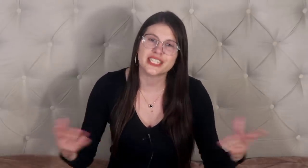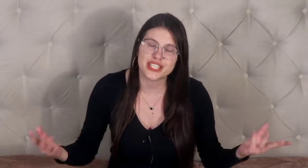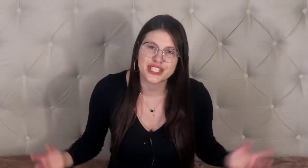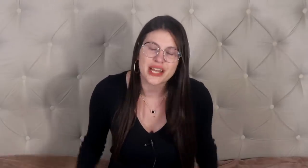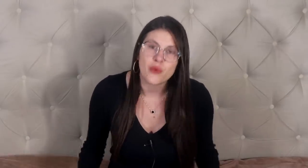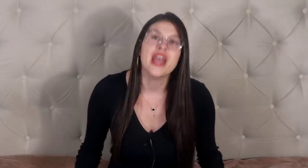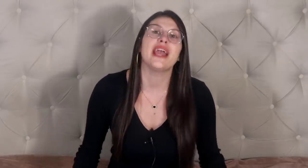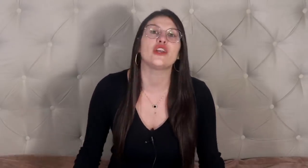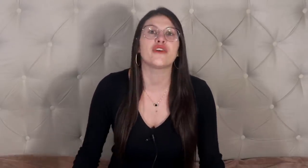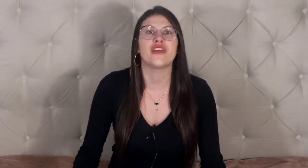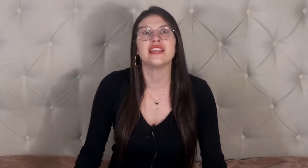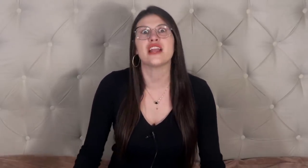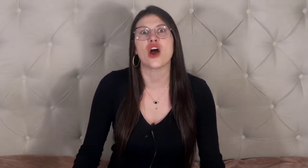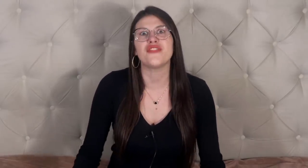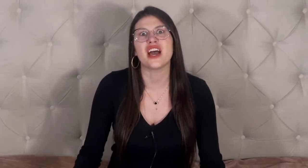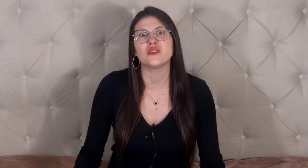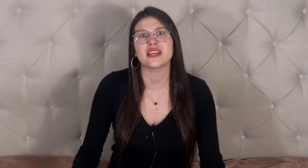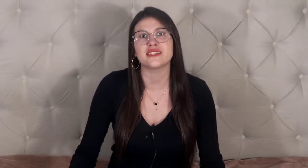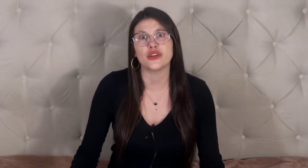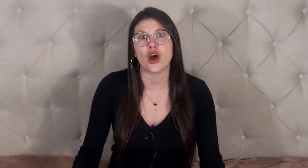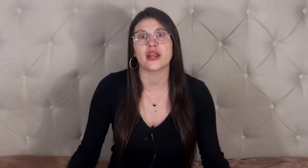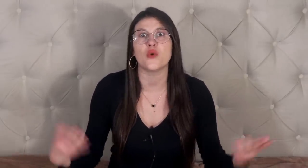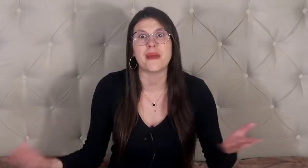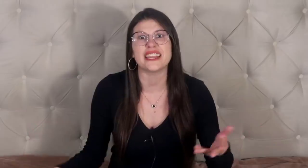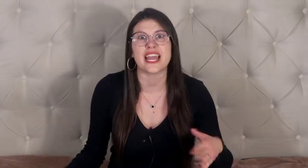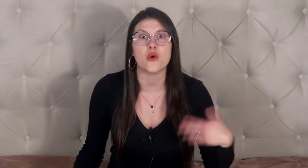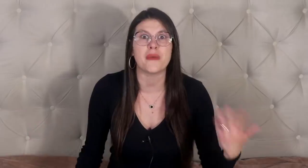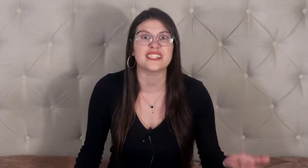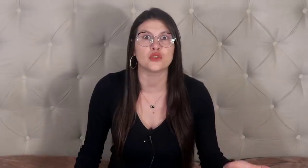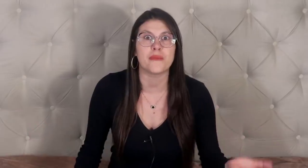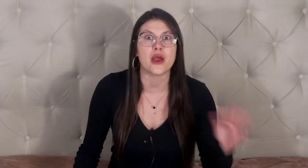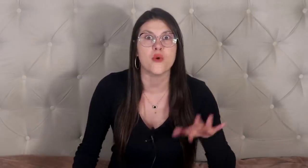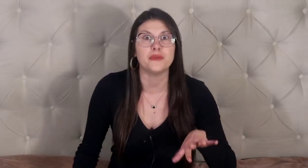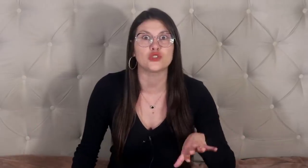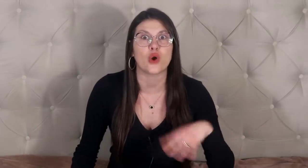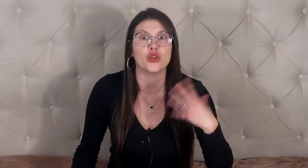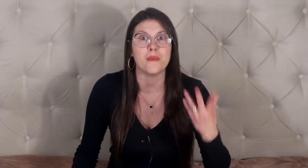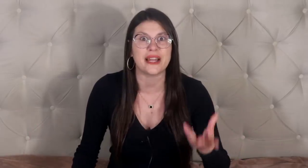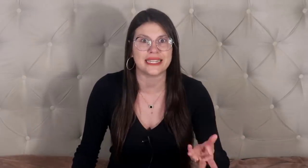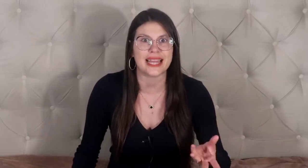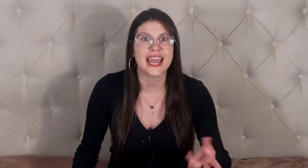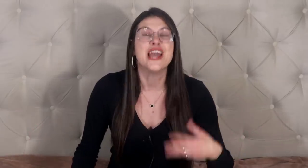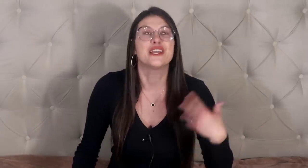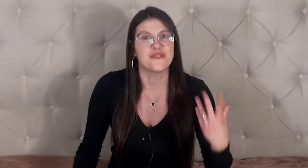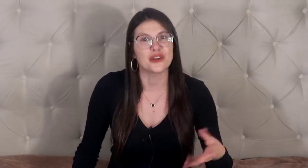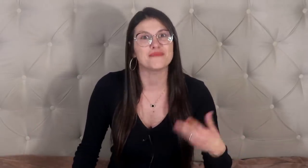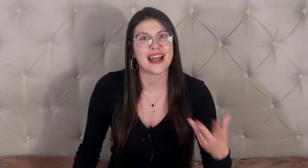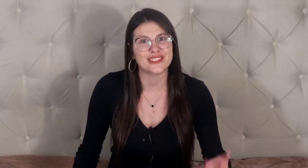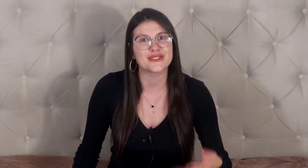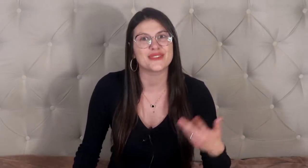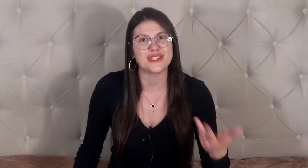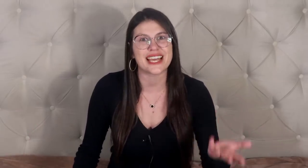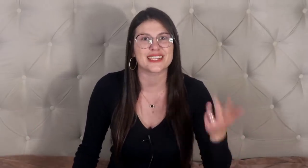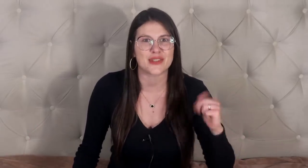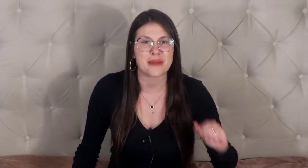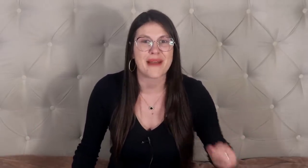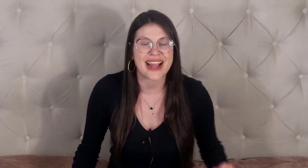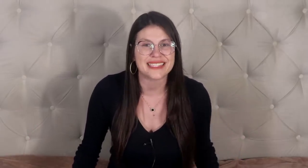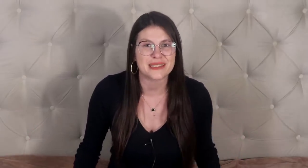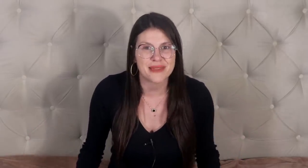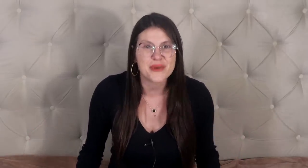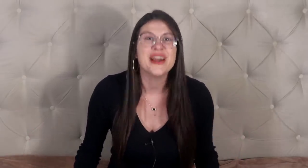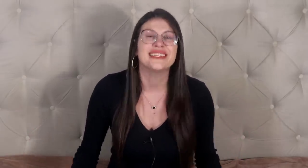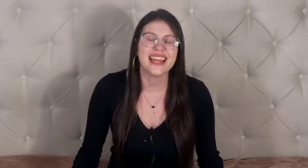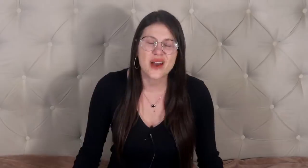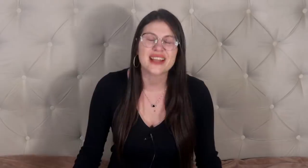Carmen, não fica triste não. Em 99 anos, a senhora, o PT, o PCdoB, o PSOL e o PDT, que foram os partidos que fizeram a senhora